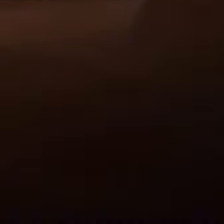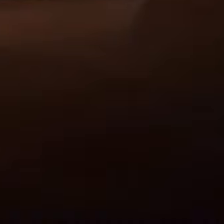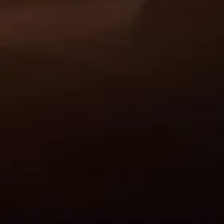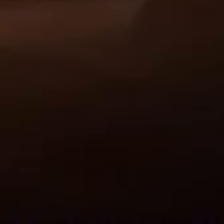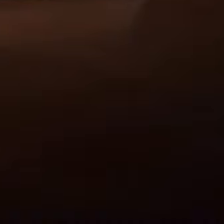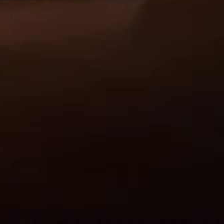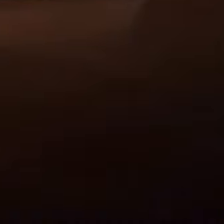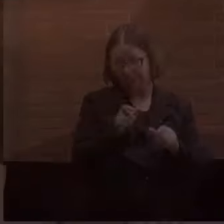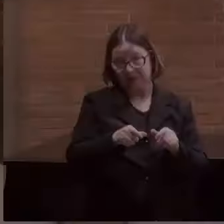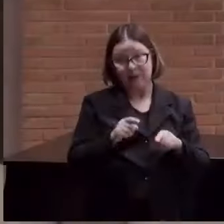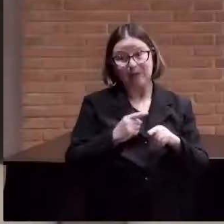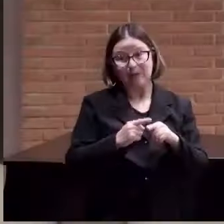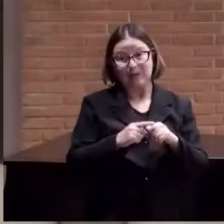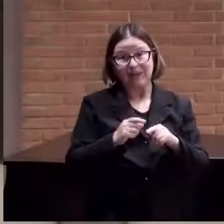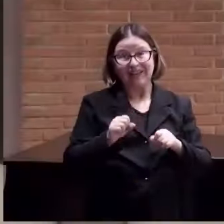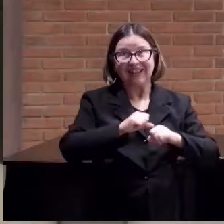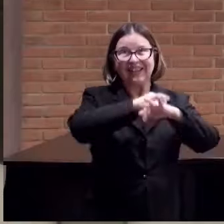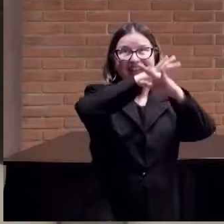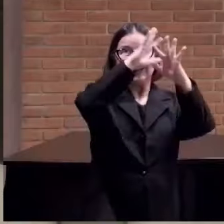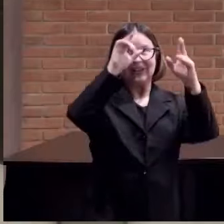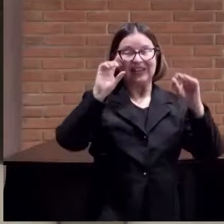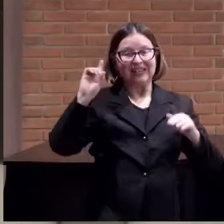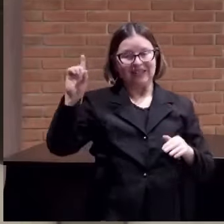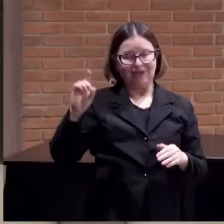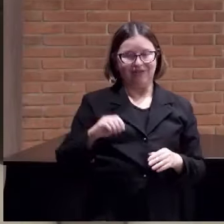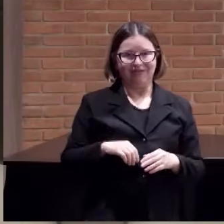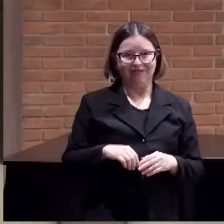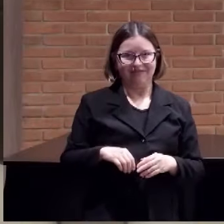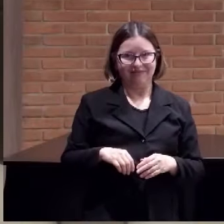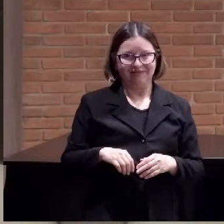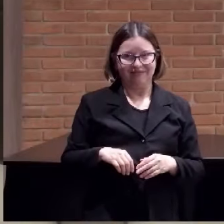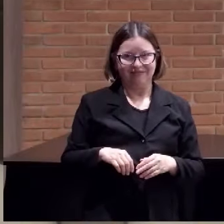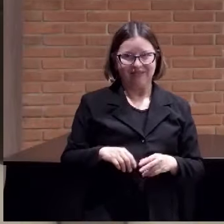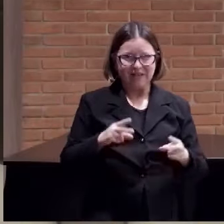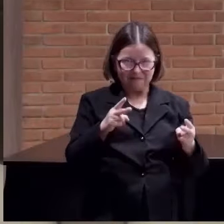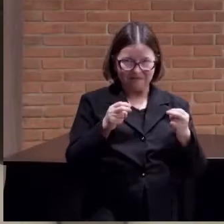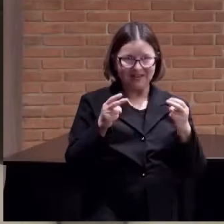de Deus. Você prestou atenção aqui?